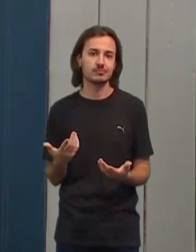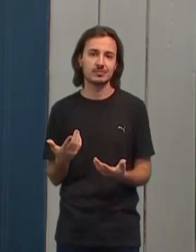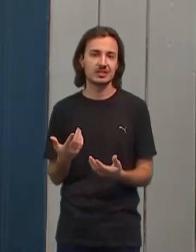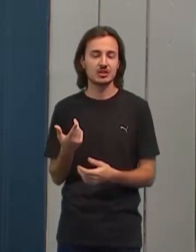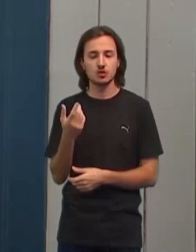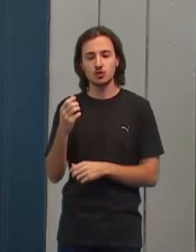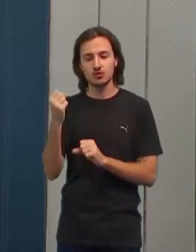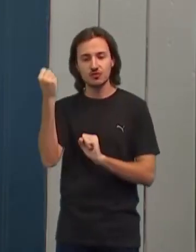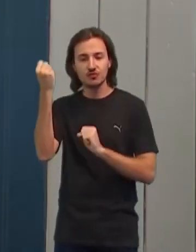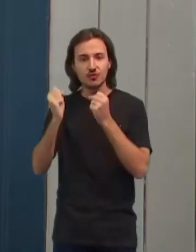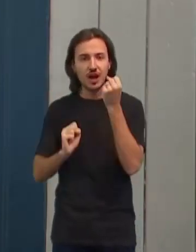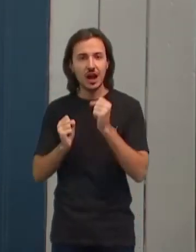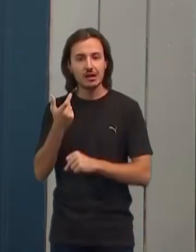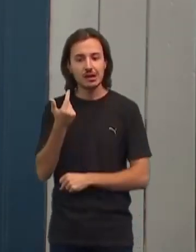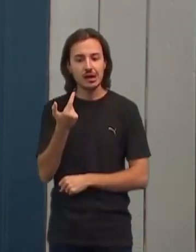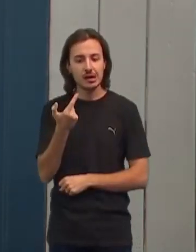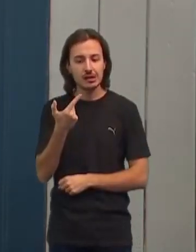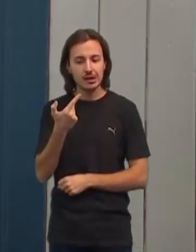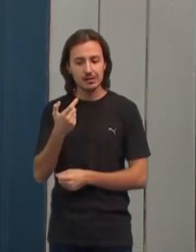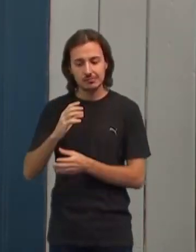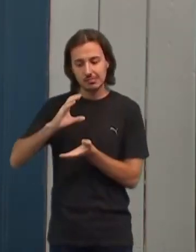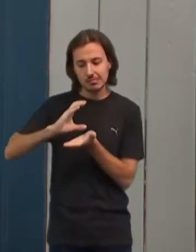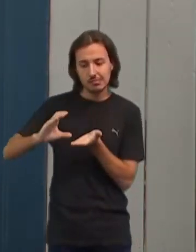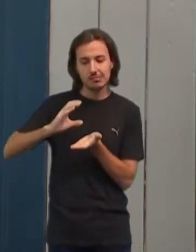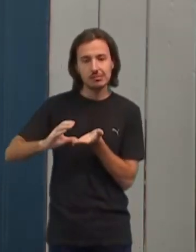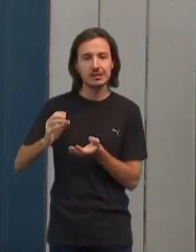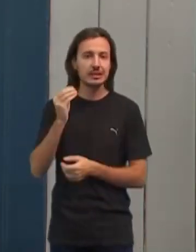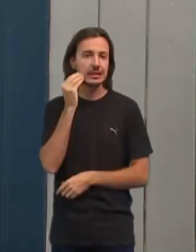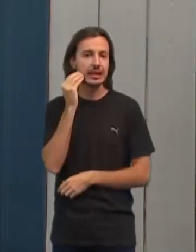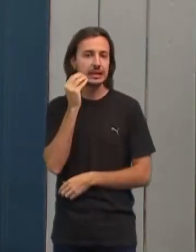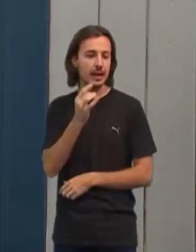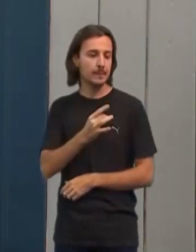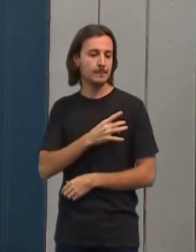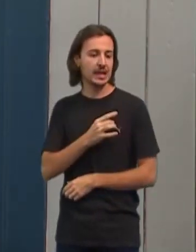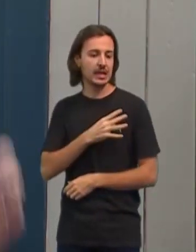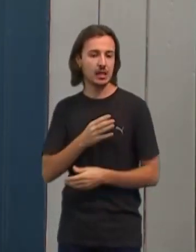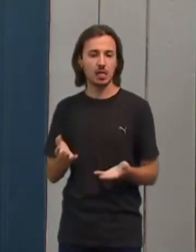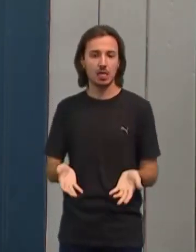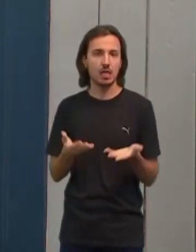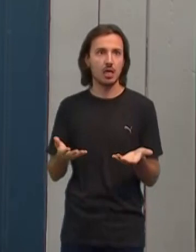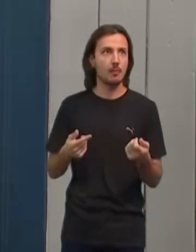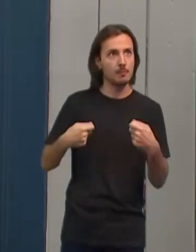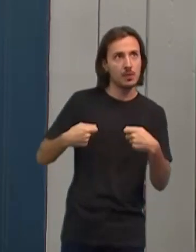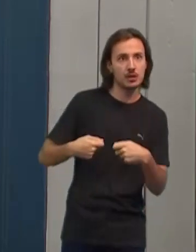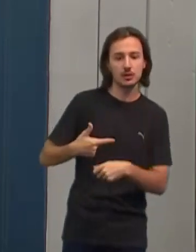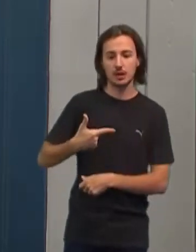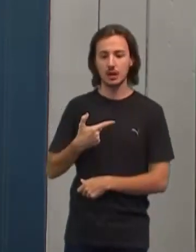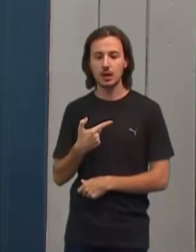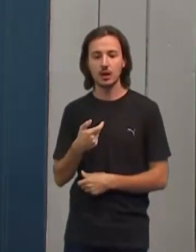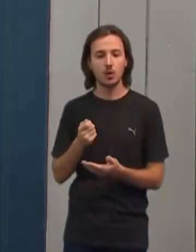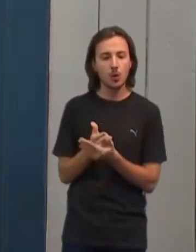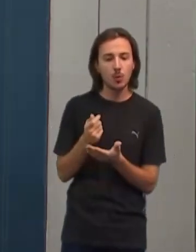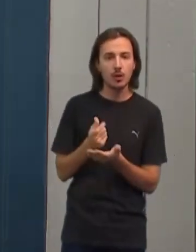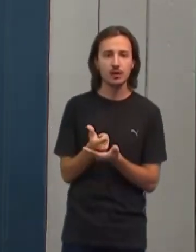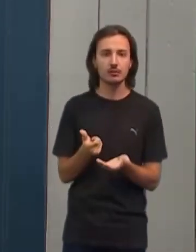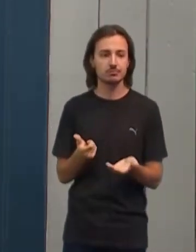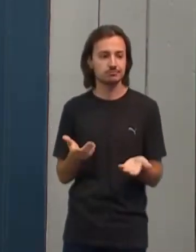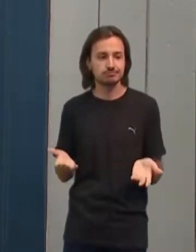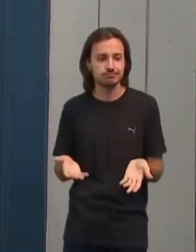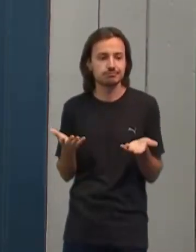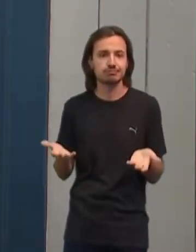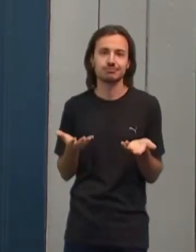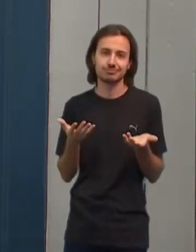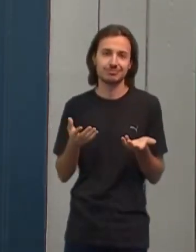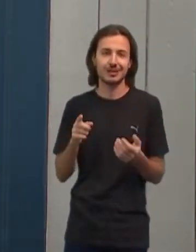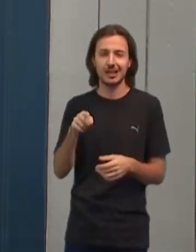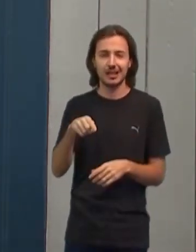armas. Vai tentar criar o pânico, dizer que precisa armar a sociedade. Né? É isso que é o